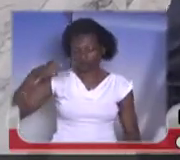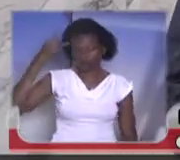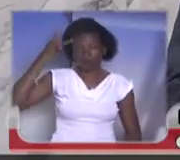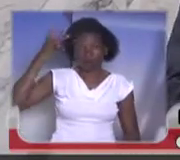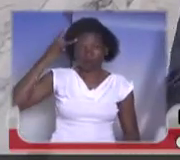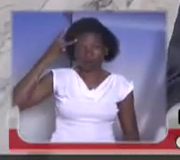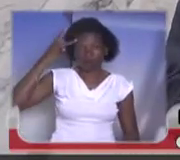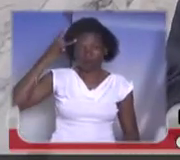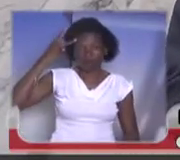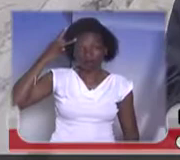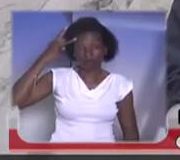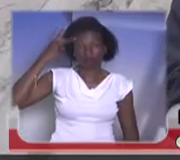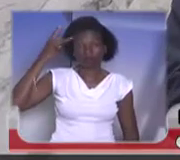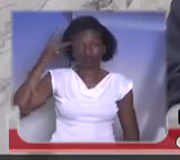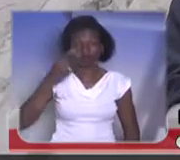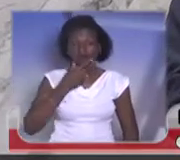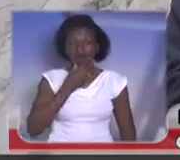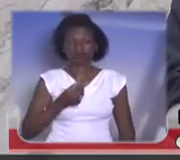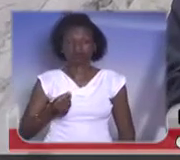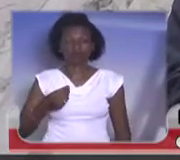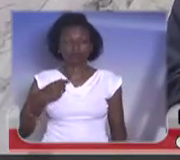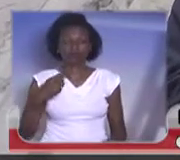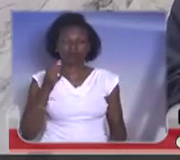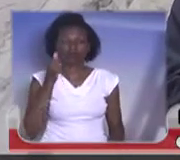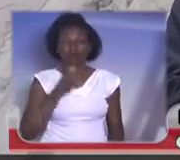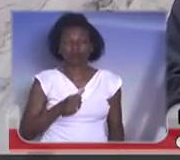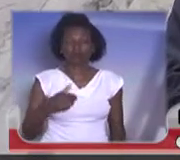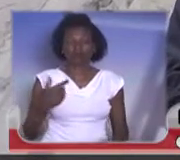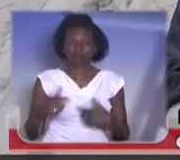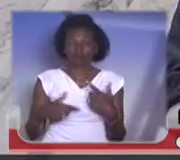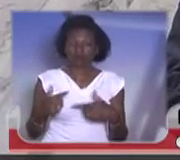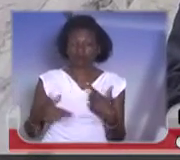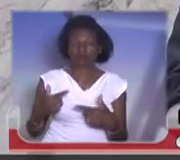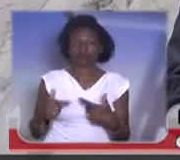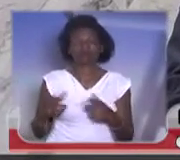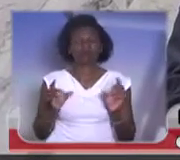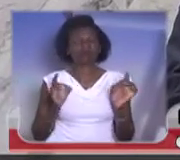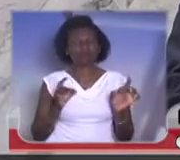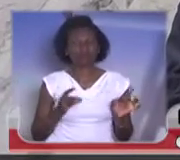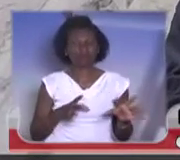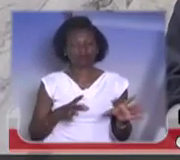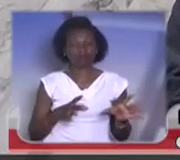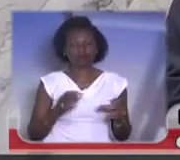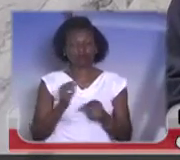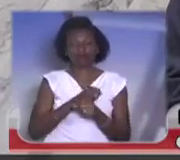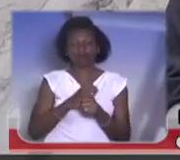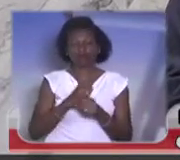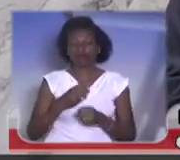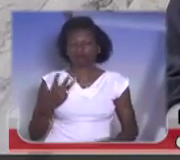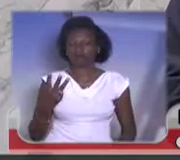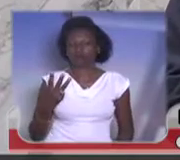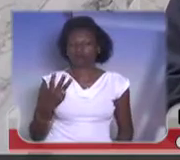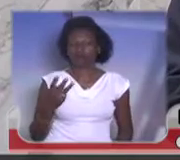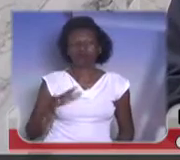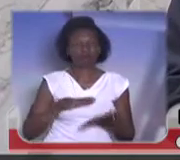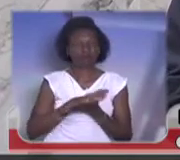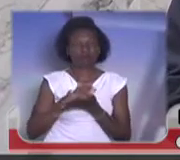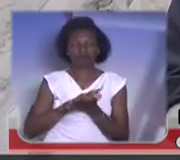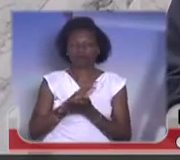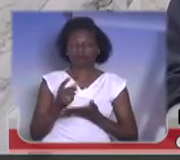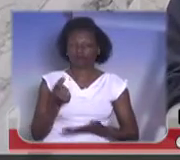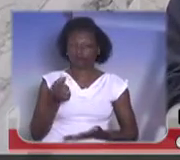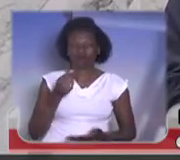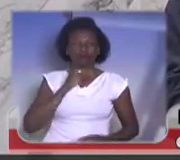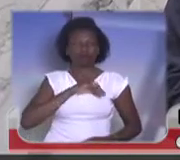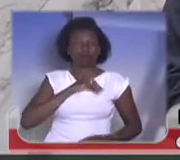nossos homens da segurança e mulheres da segurança estão abandonados mais de três anos sem qualquer reajuste e ninguém fala nisso